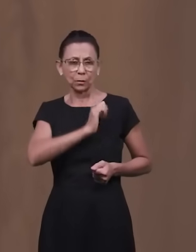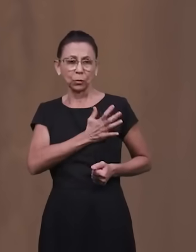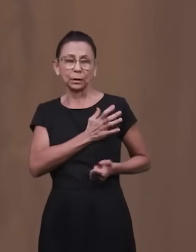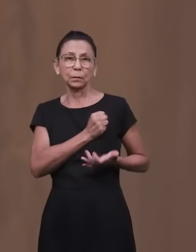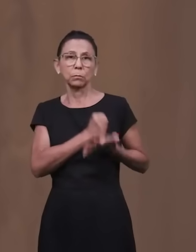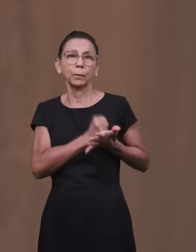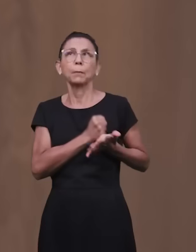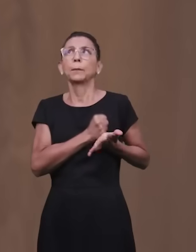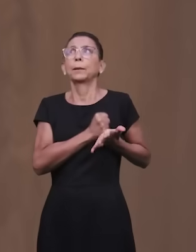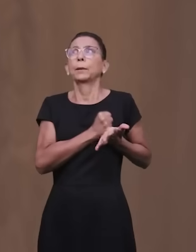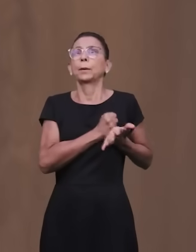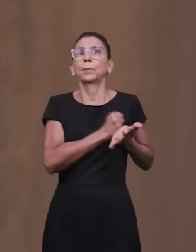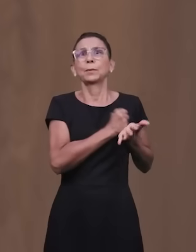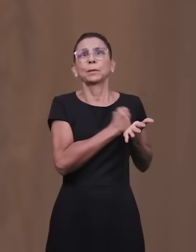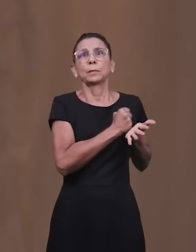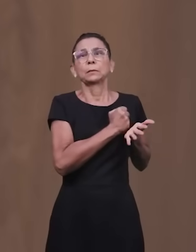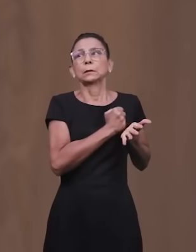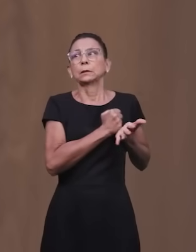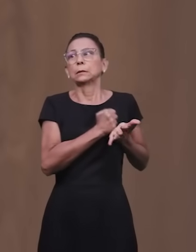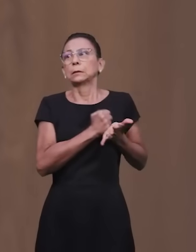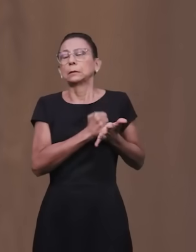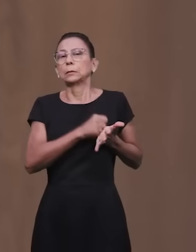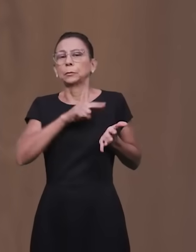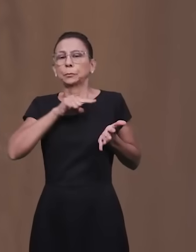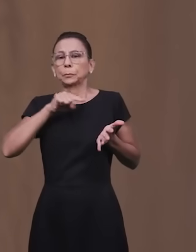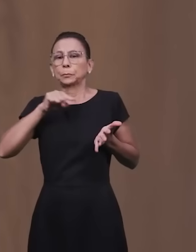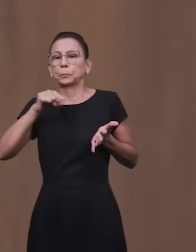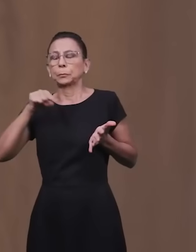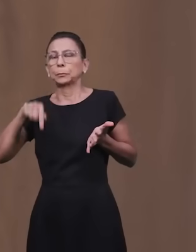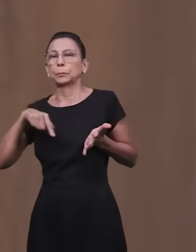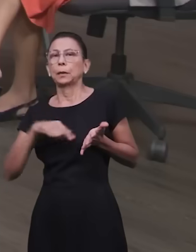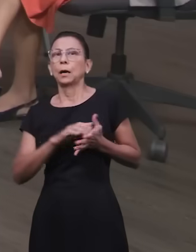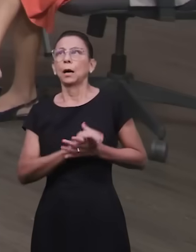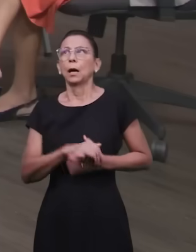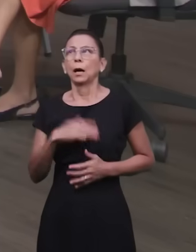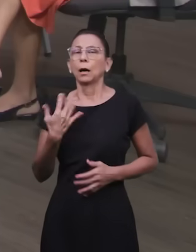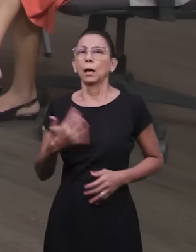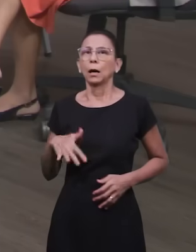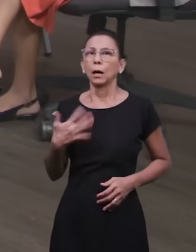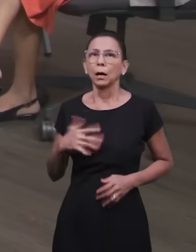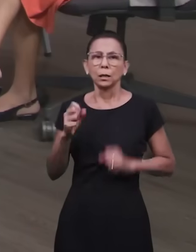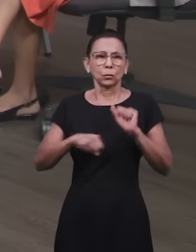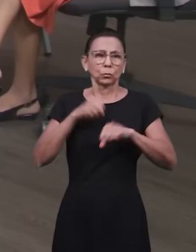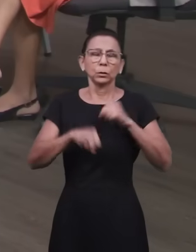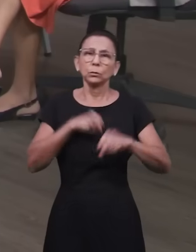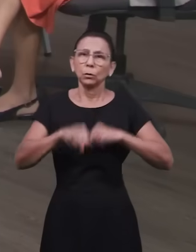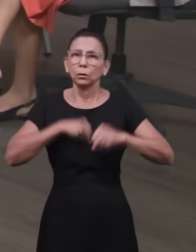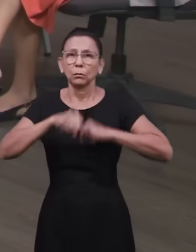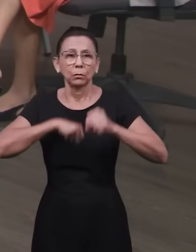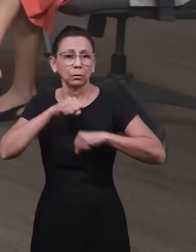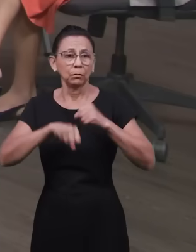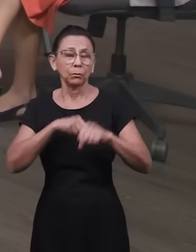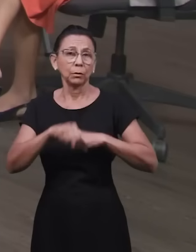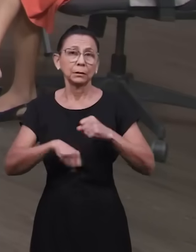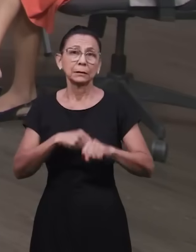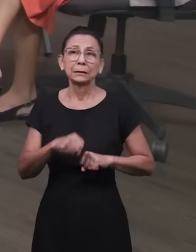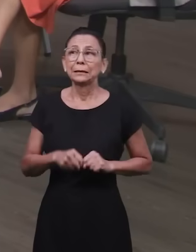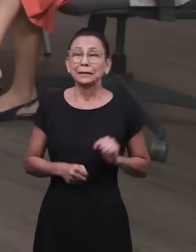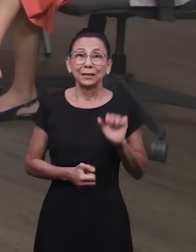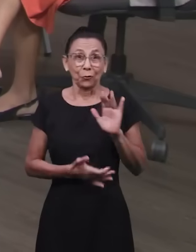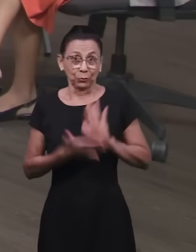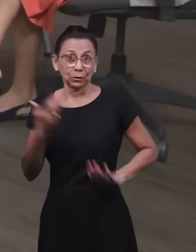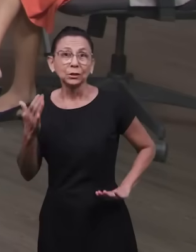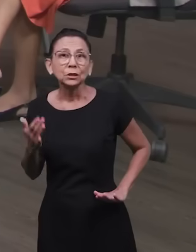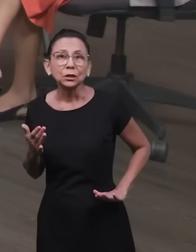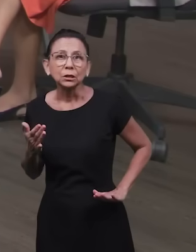acontecer? Taquicardia. E logo a respiração vai ficar curtinha, imagina se está correndo. Se está